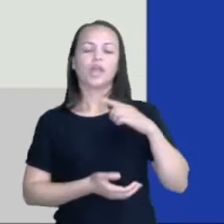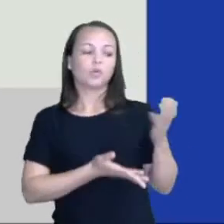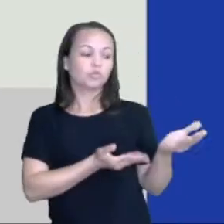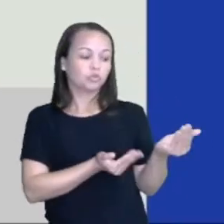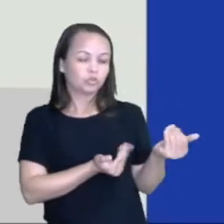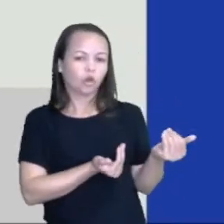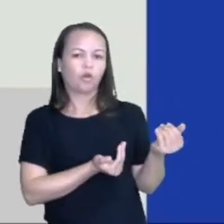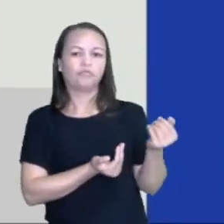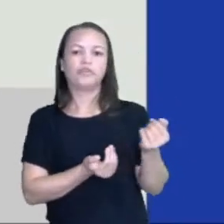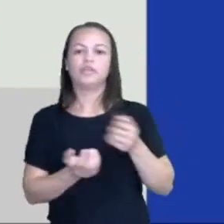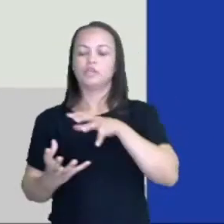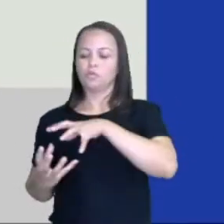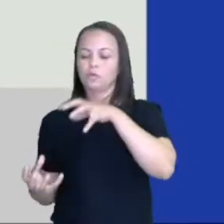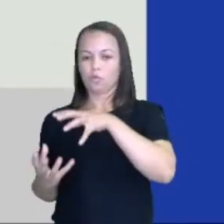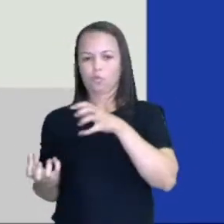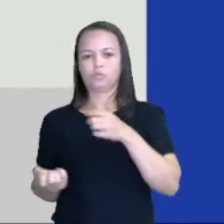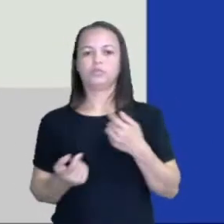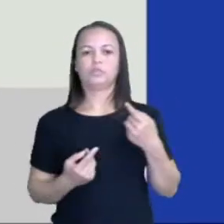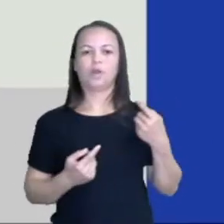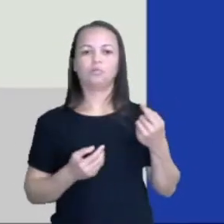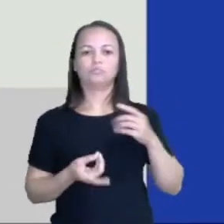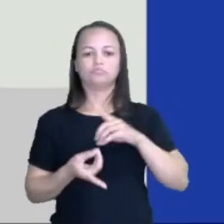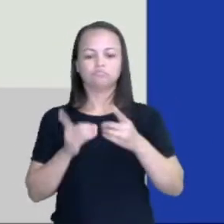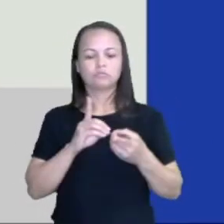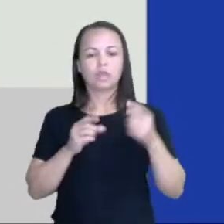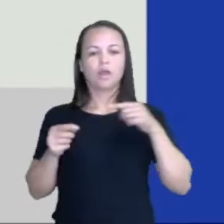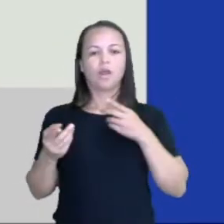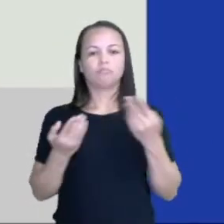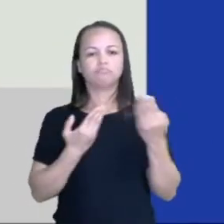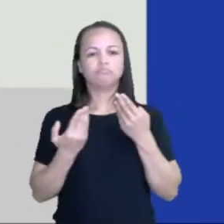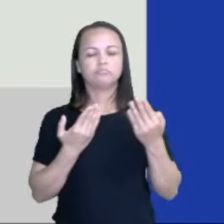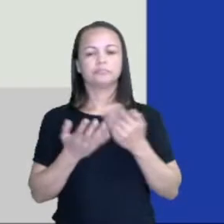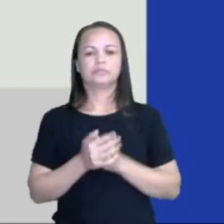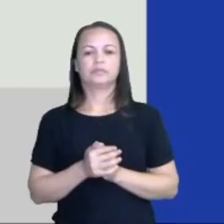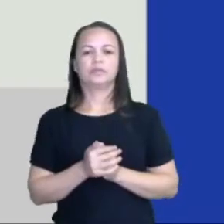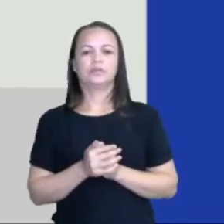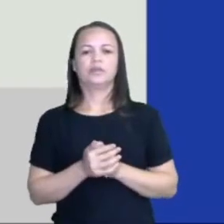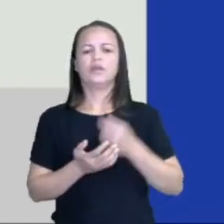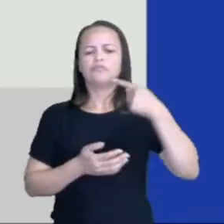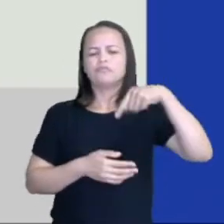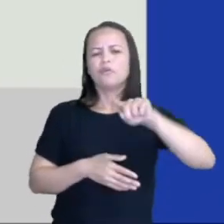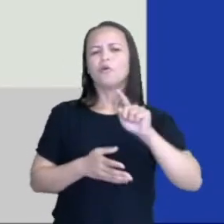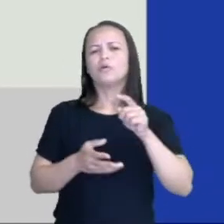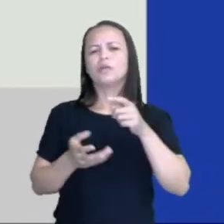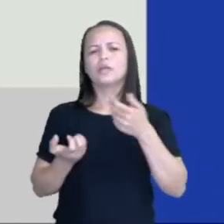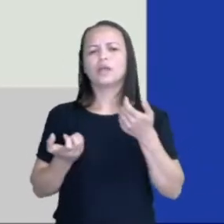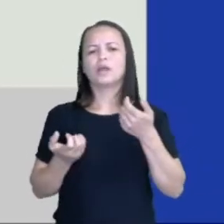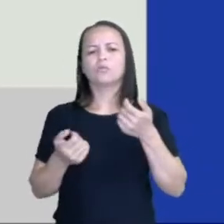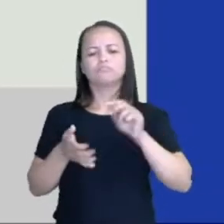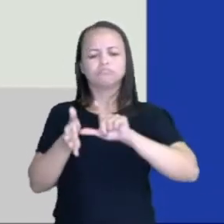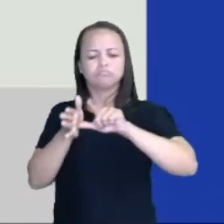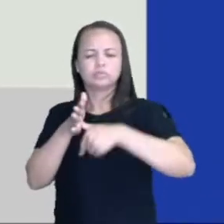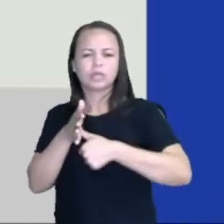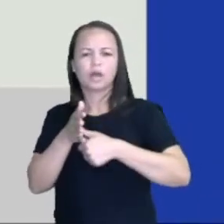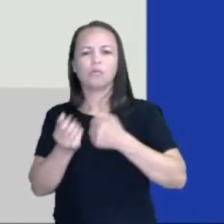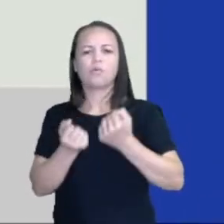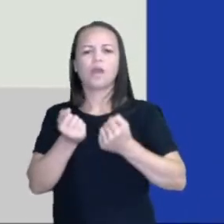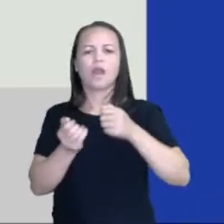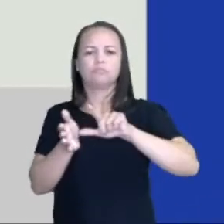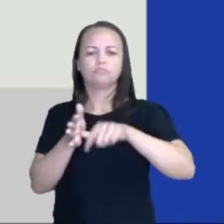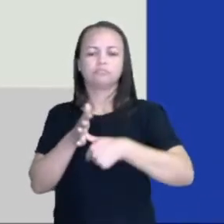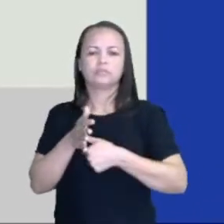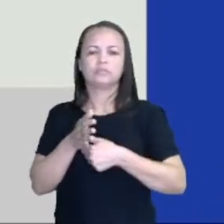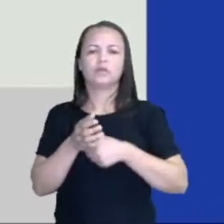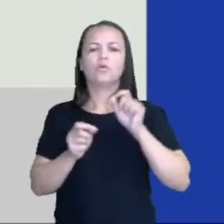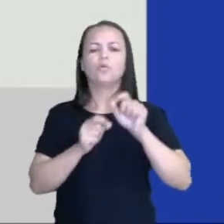e um idoso dialogando. Percebam que o idoso fala, e foram, e a condução atrasou, o que